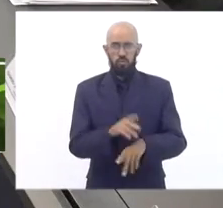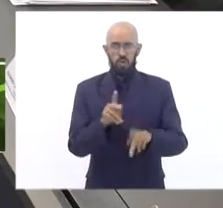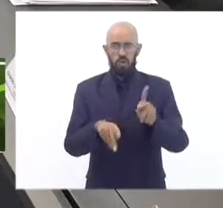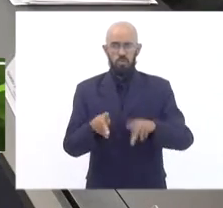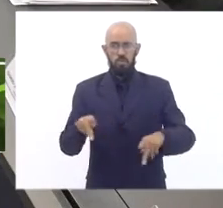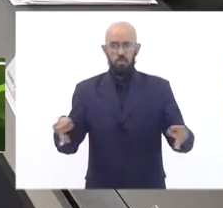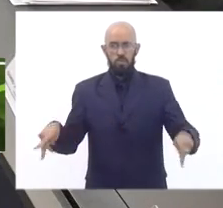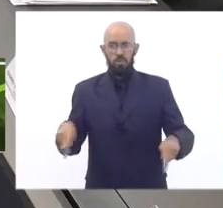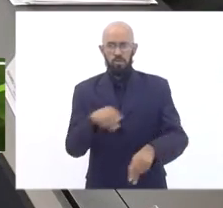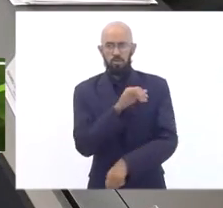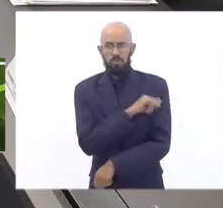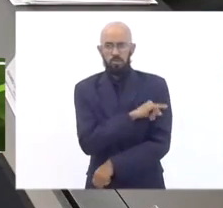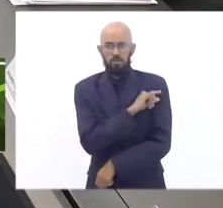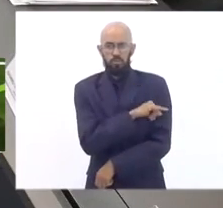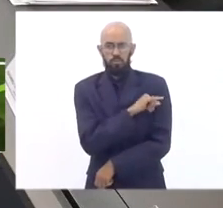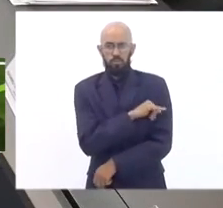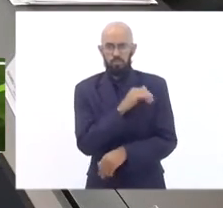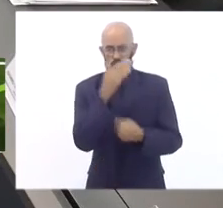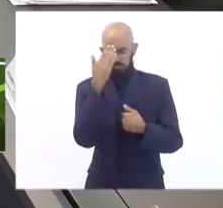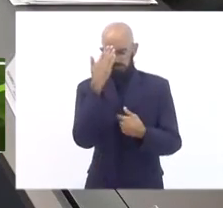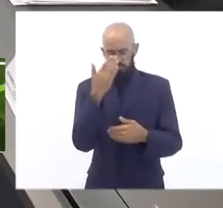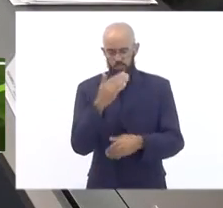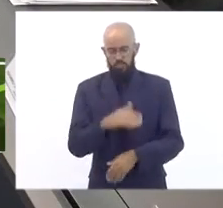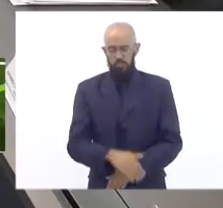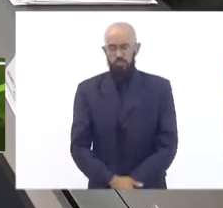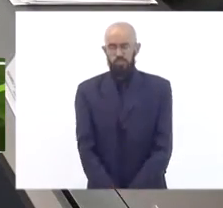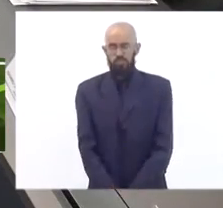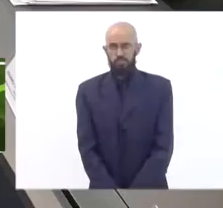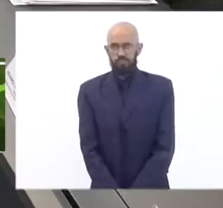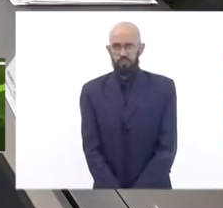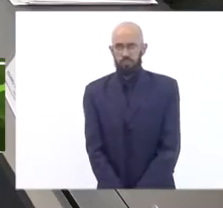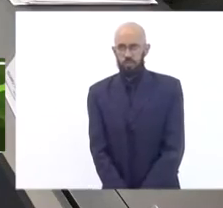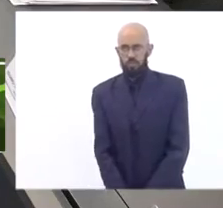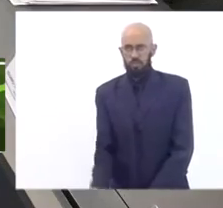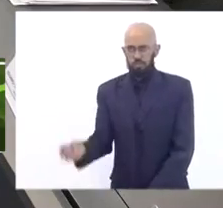do Estado do Rio de Janeiro. Obrigada, deputada Marta Rocha. O Valdec pediu só